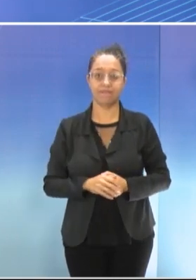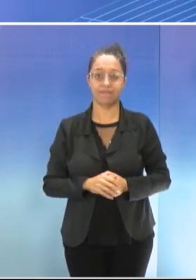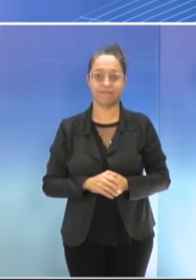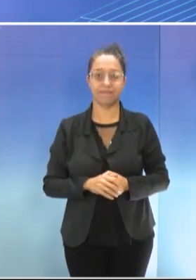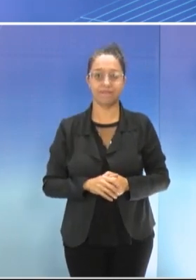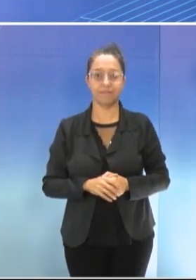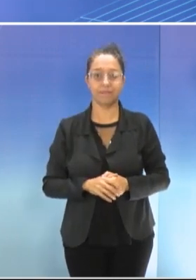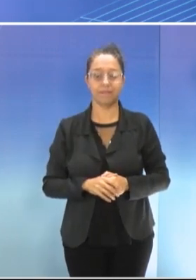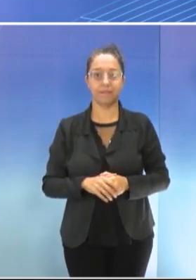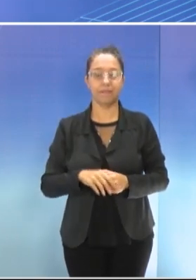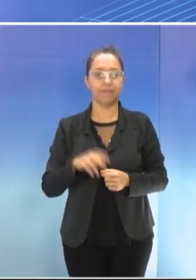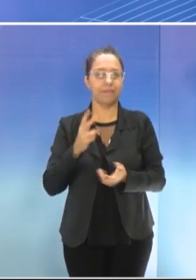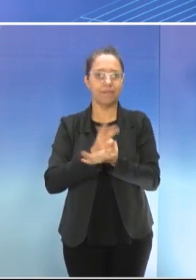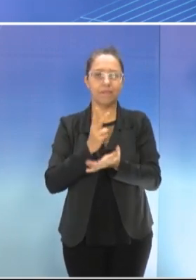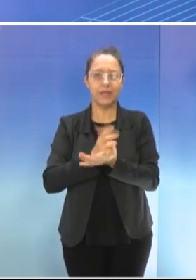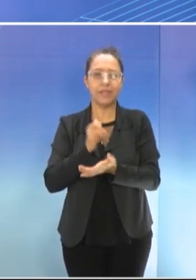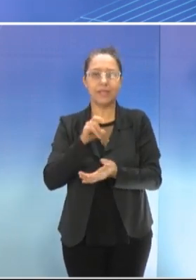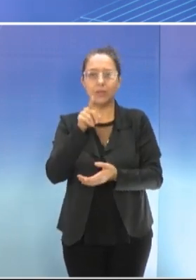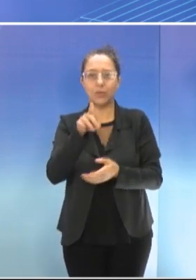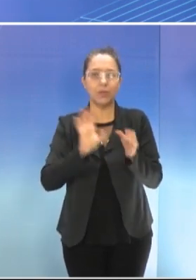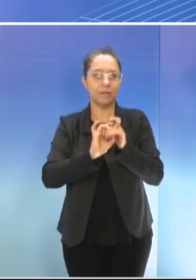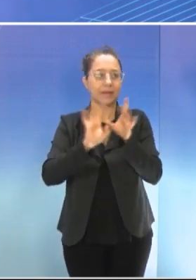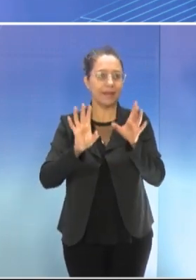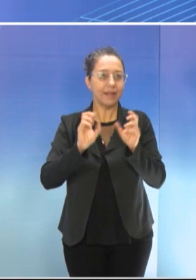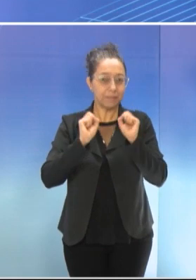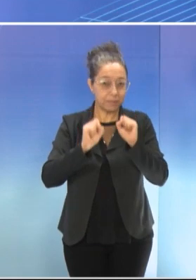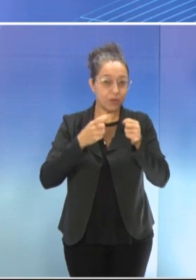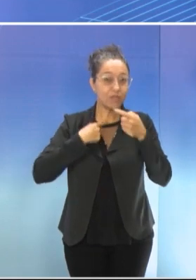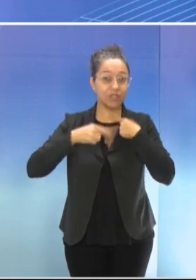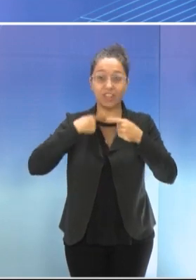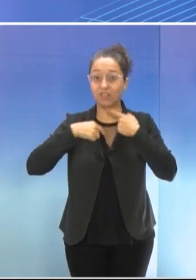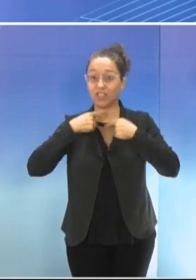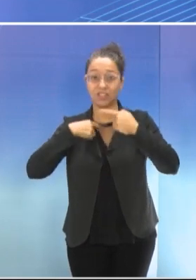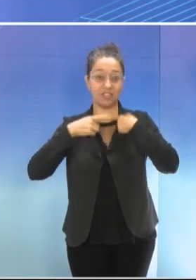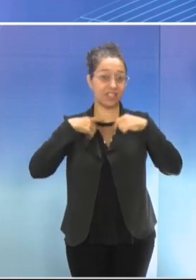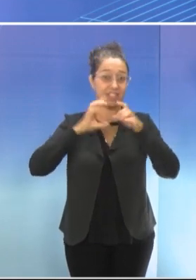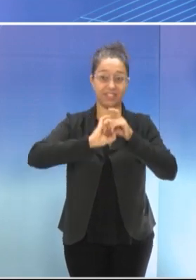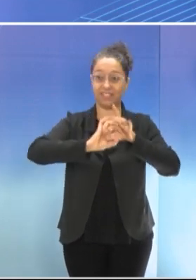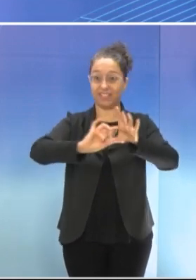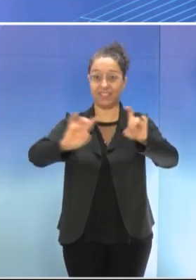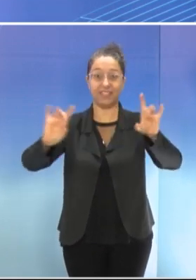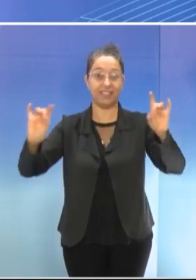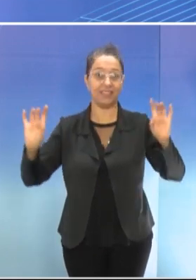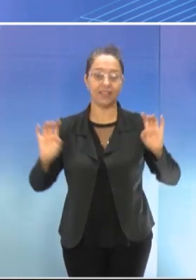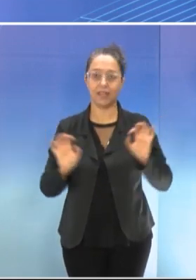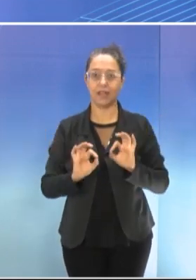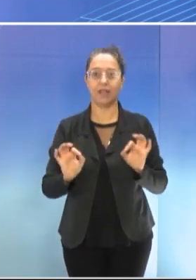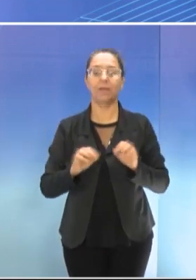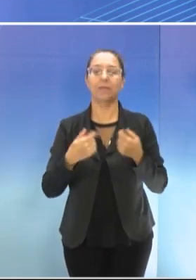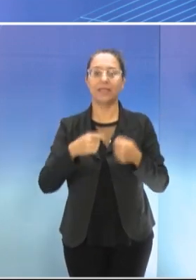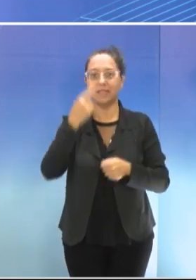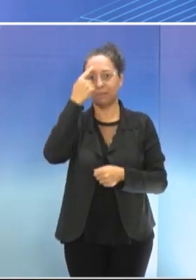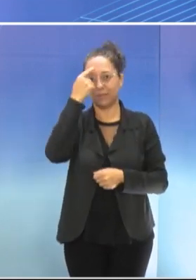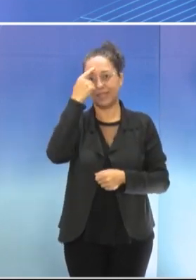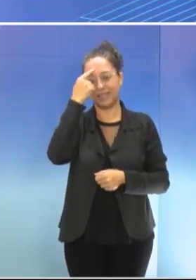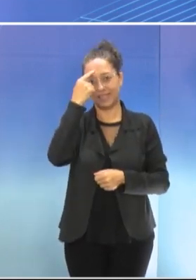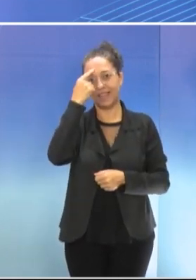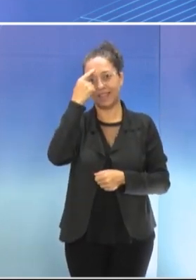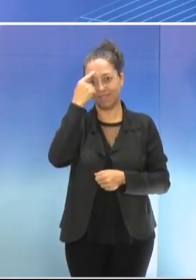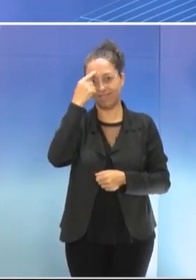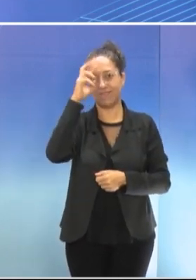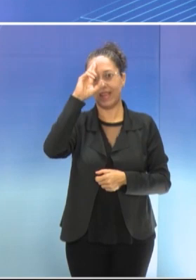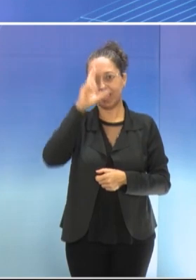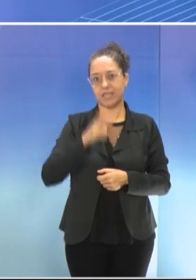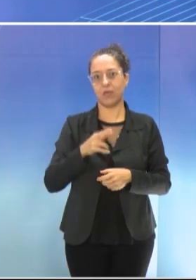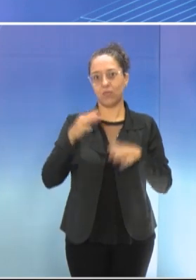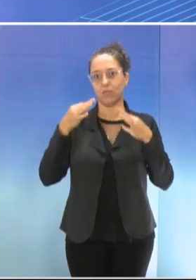Mesmo você tendo um livre-arbítrio, você não pode sair aí fazendo tudo o que quer, né? Você tem que pensar racionalmente. Lembrando